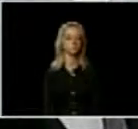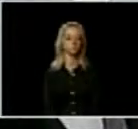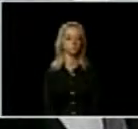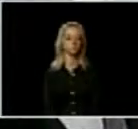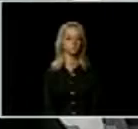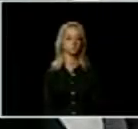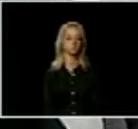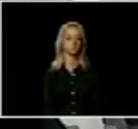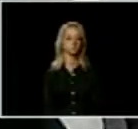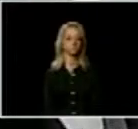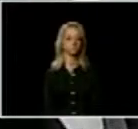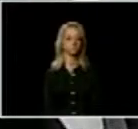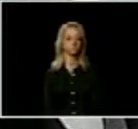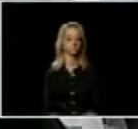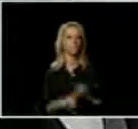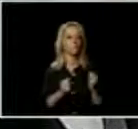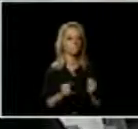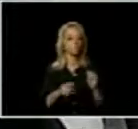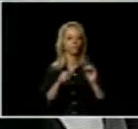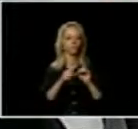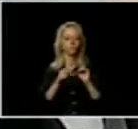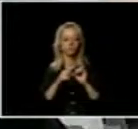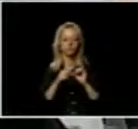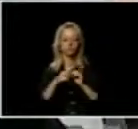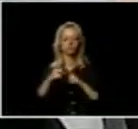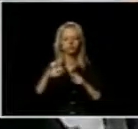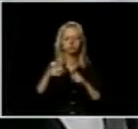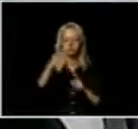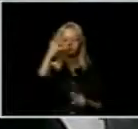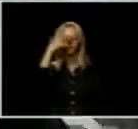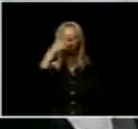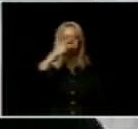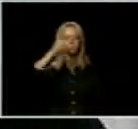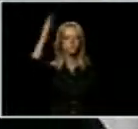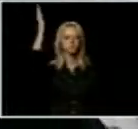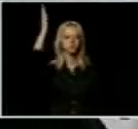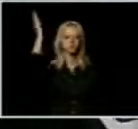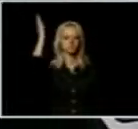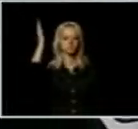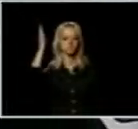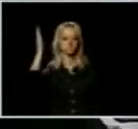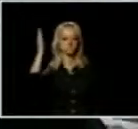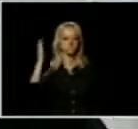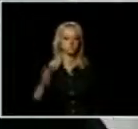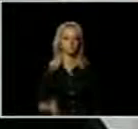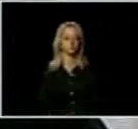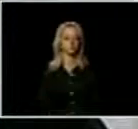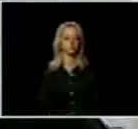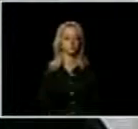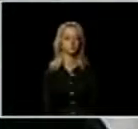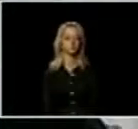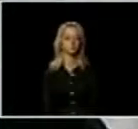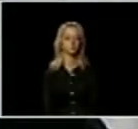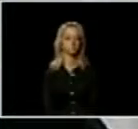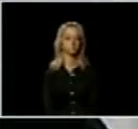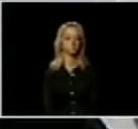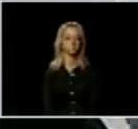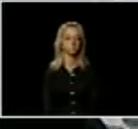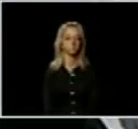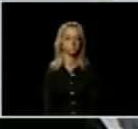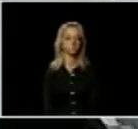trabalho na cidade de Taubaté. Espero que ela tenha pulso de assumir uma